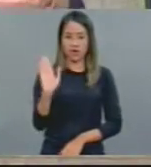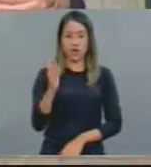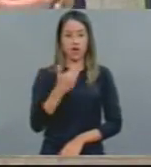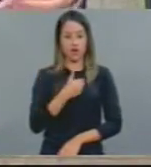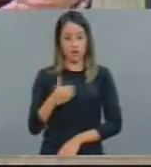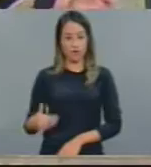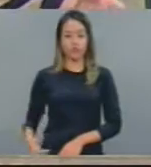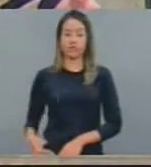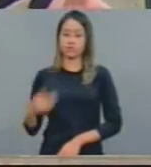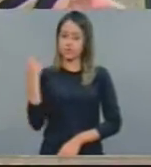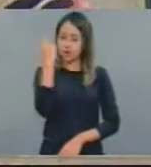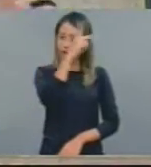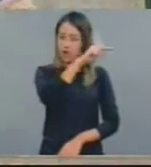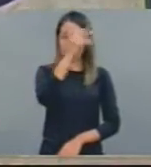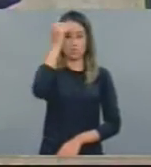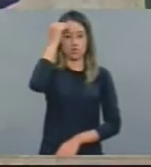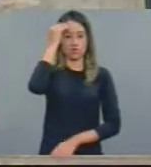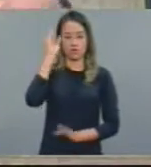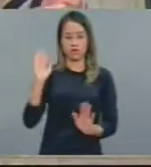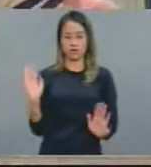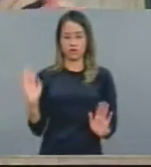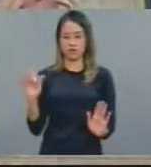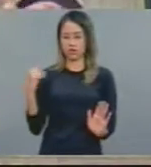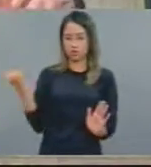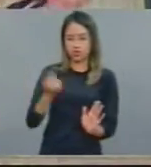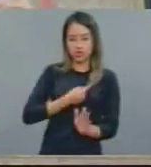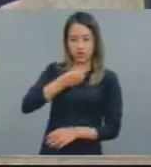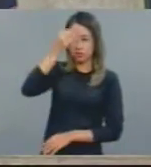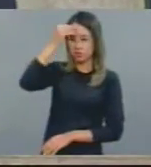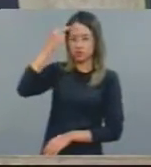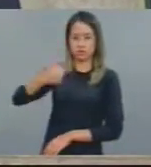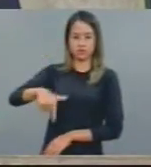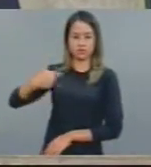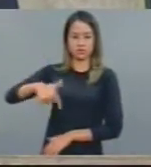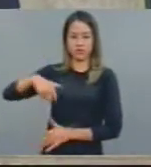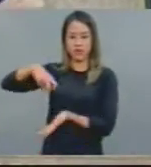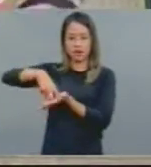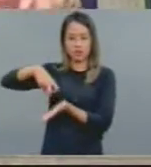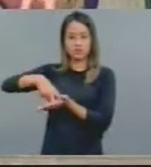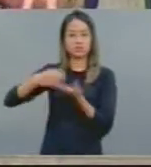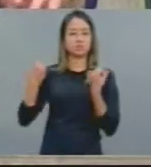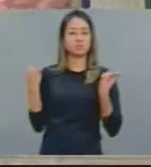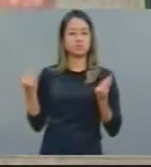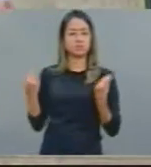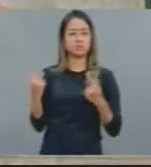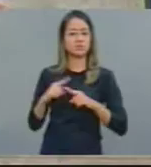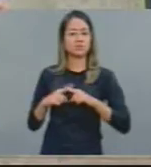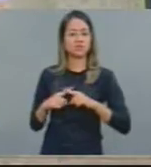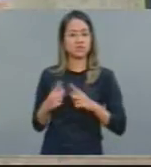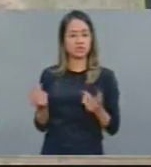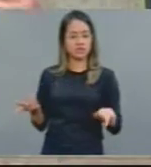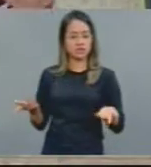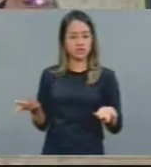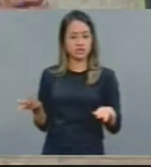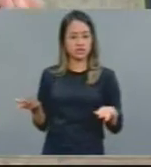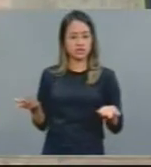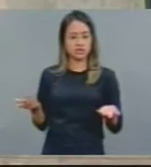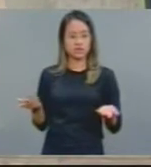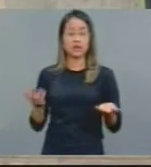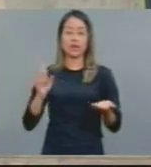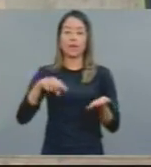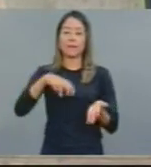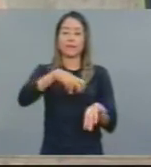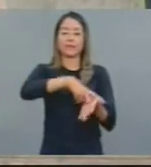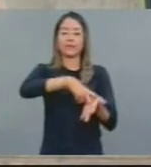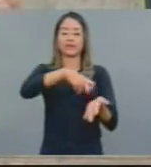isso. Alguém poderá penitenciar, e essa casa, acaba sendo em nome de toda essa casa, vai legislar para